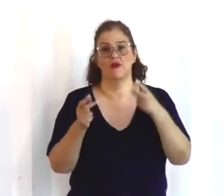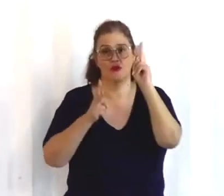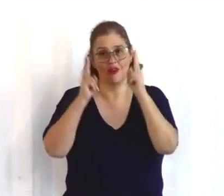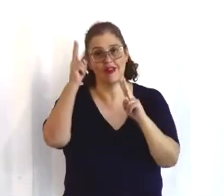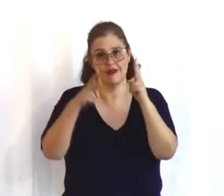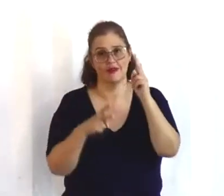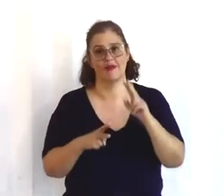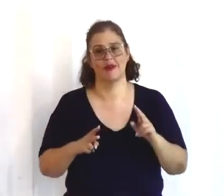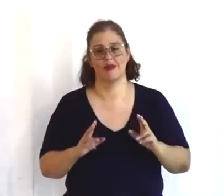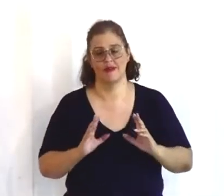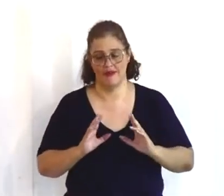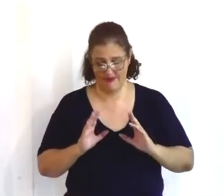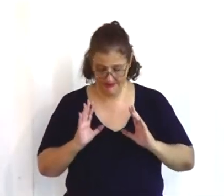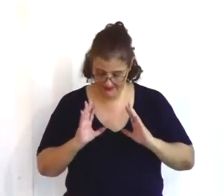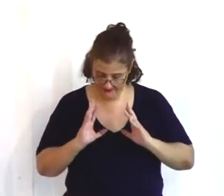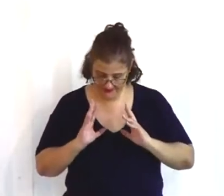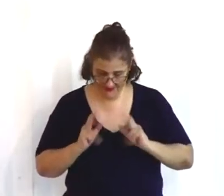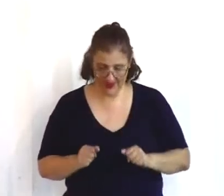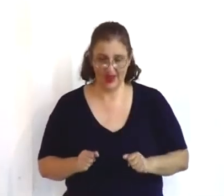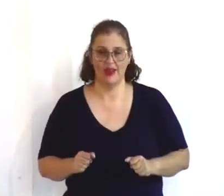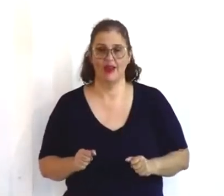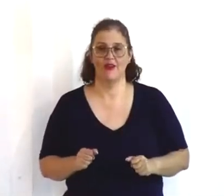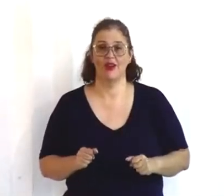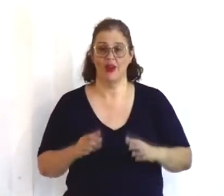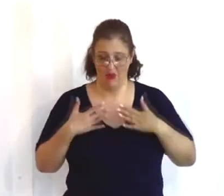vencedores, não tenha medo da morte.